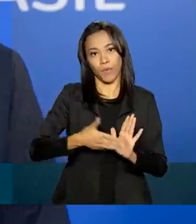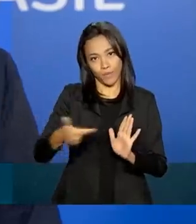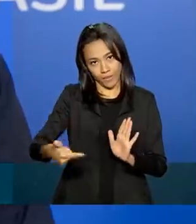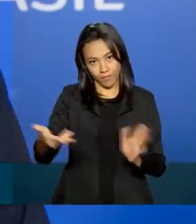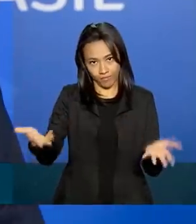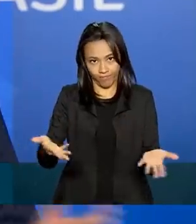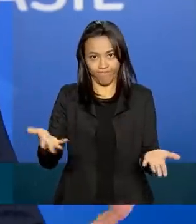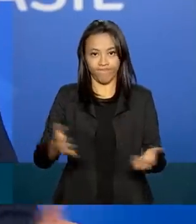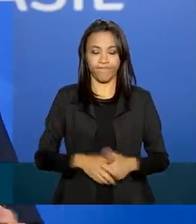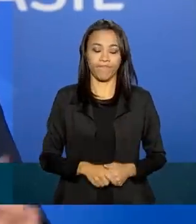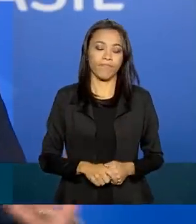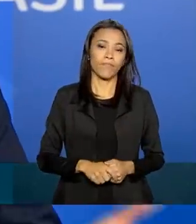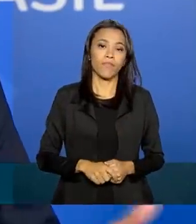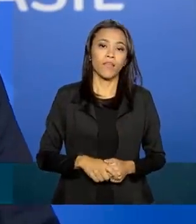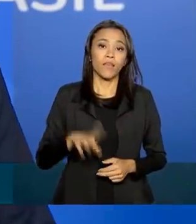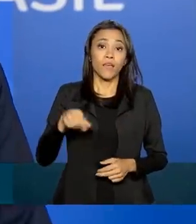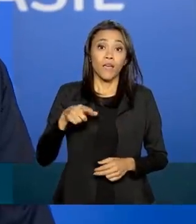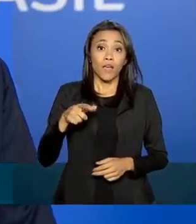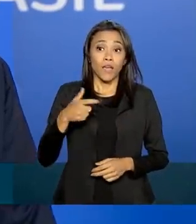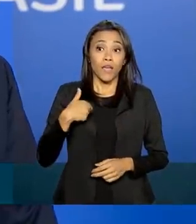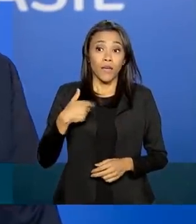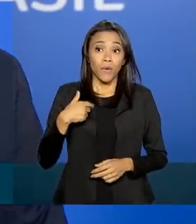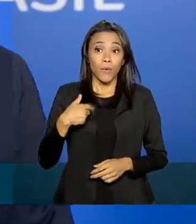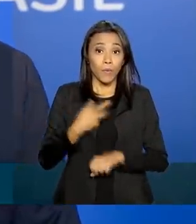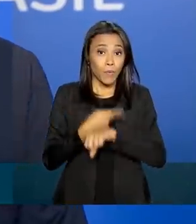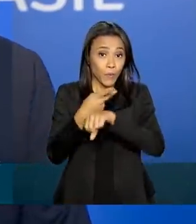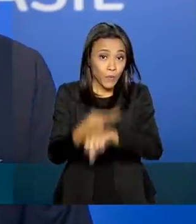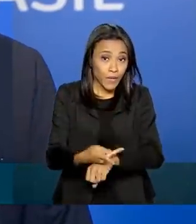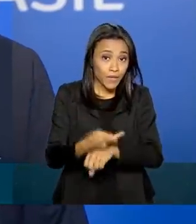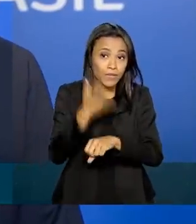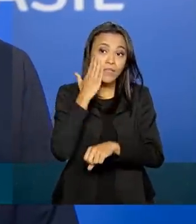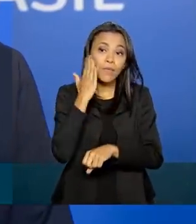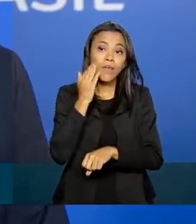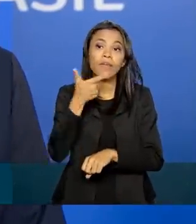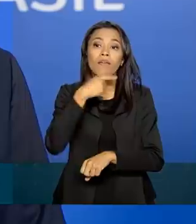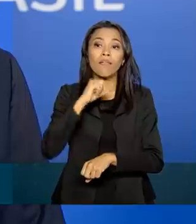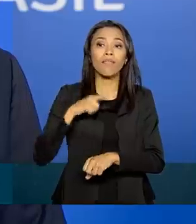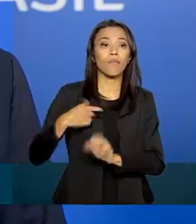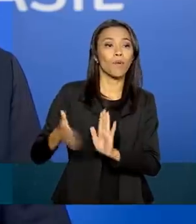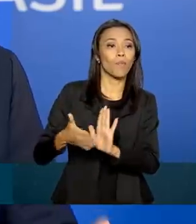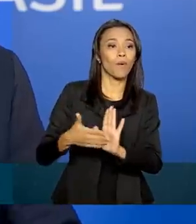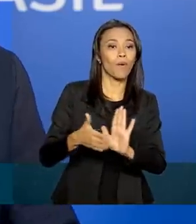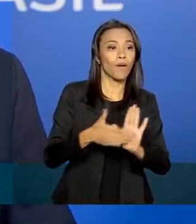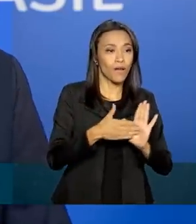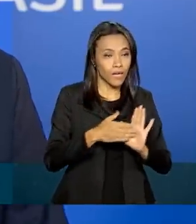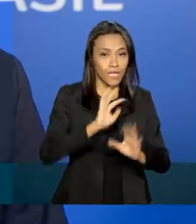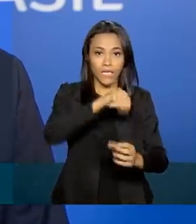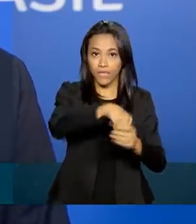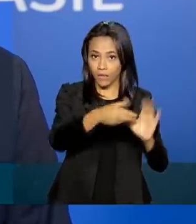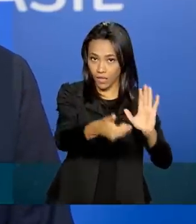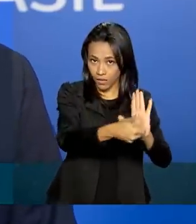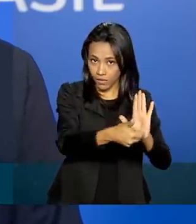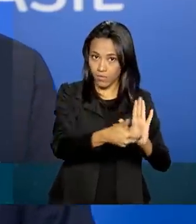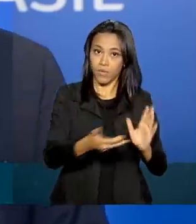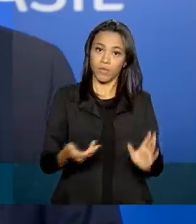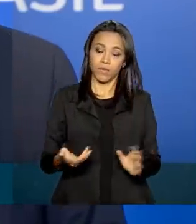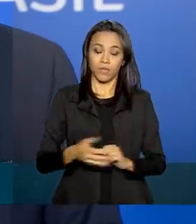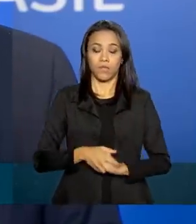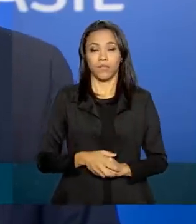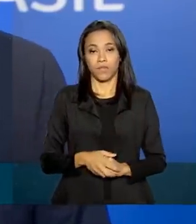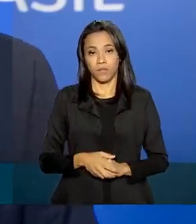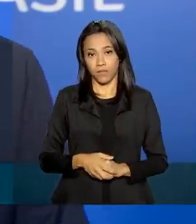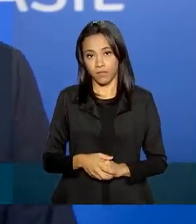é programa saber quem tinha proposta da câmara é para darmos o devido